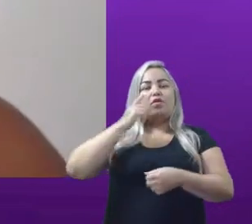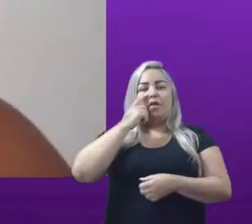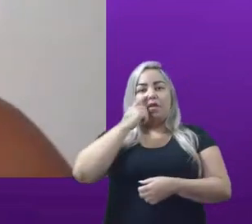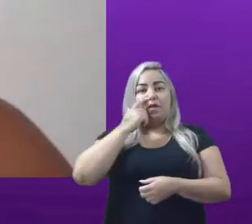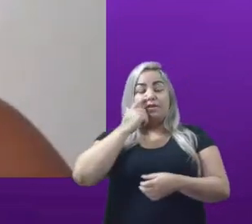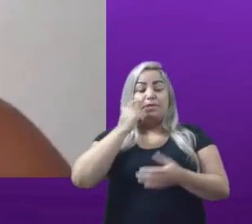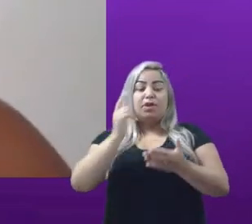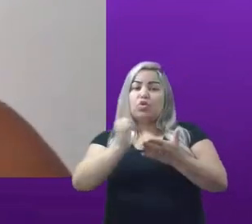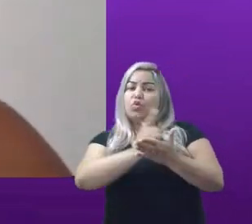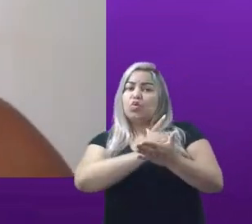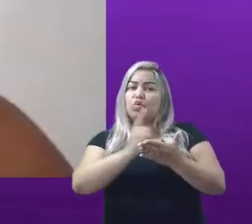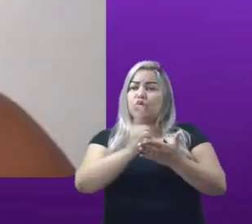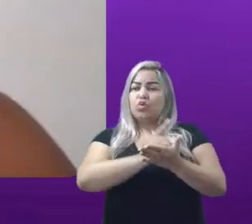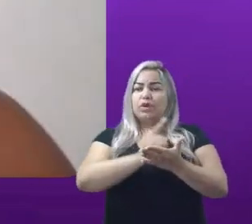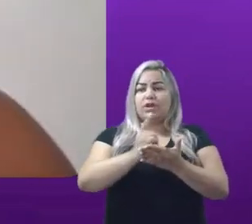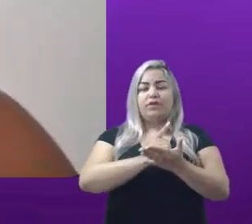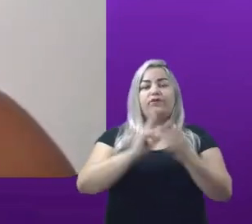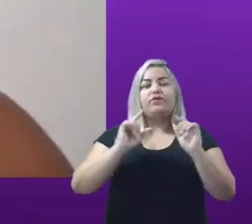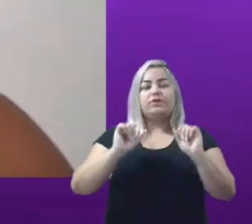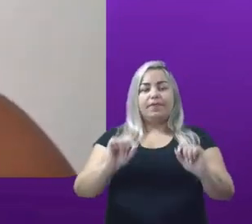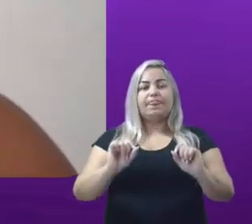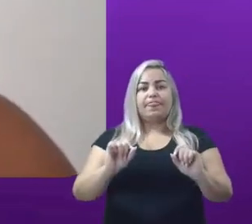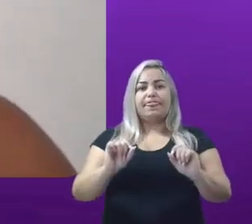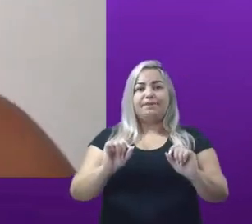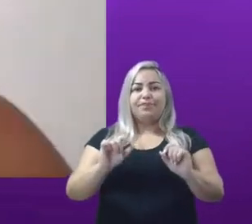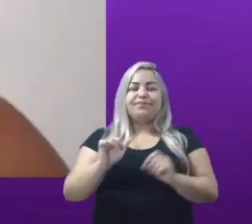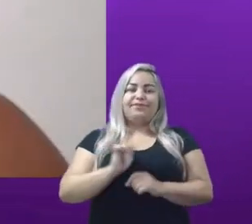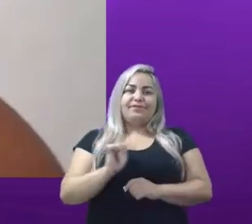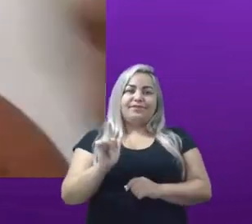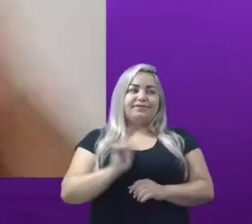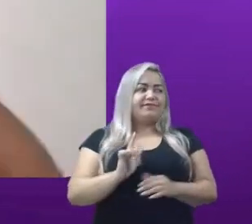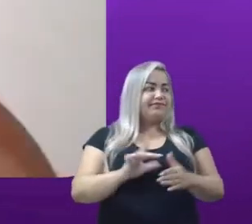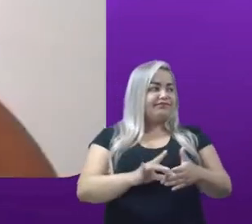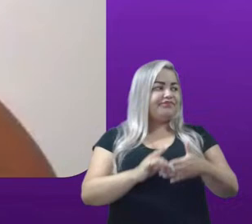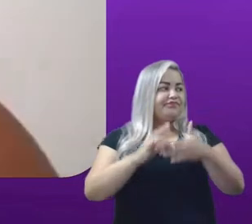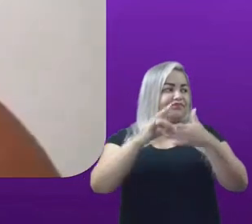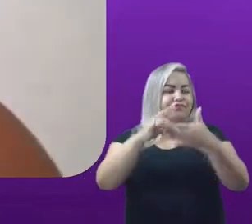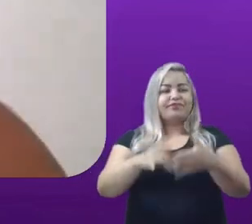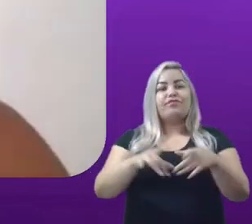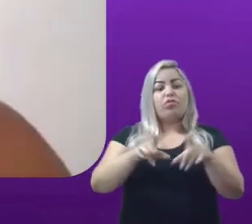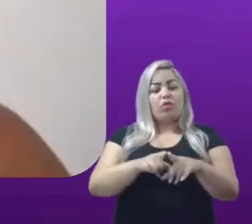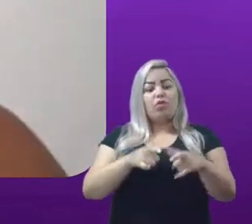do lançamento do livro, teve uma das lideranças